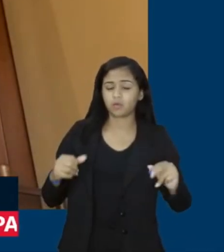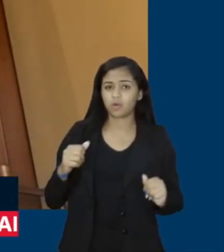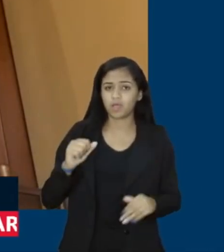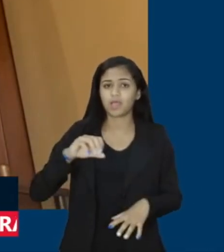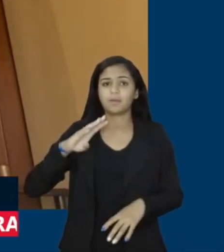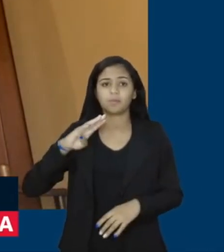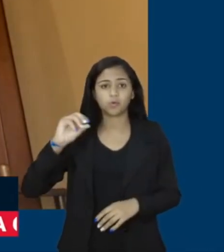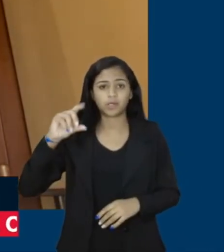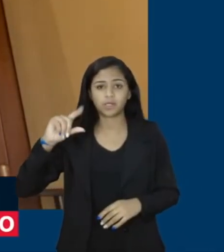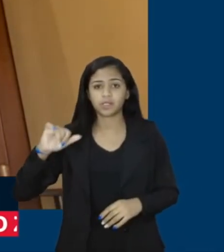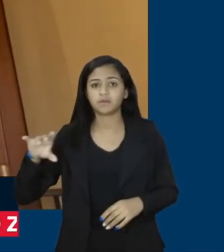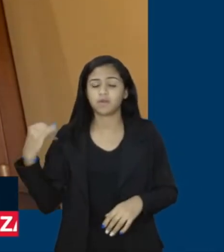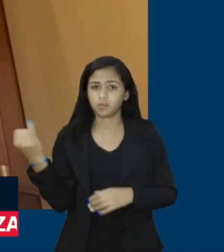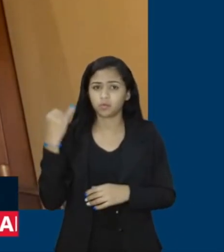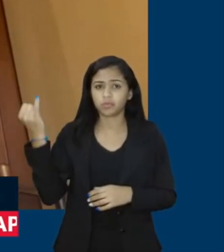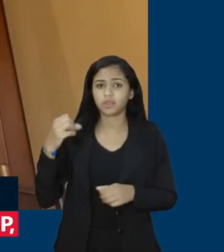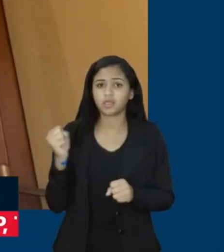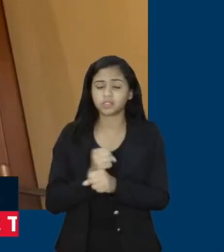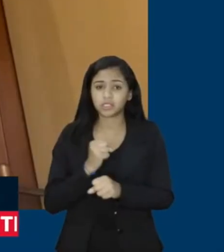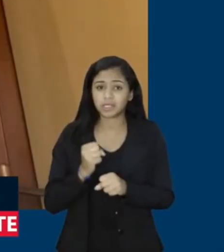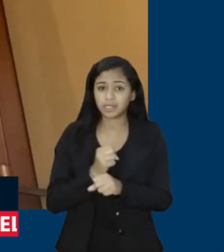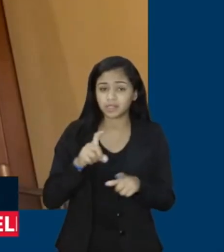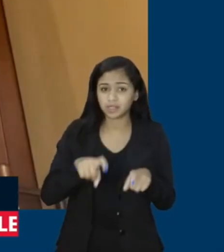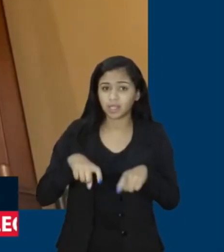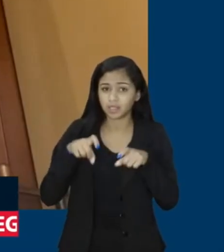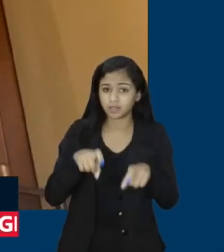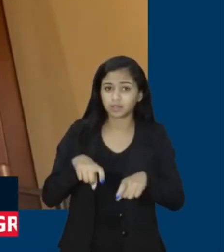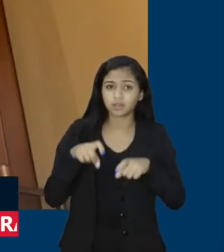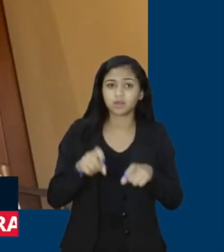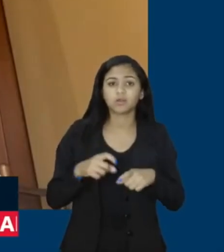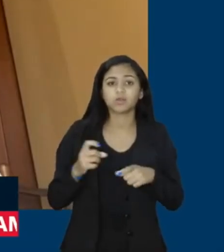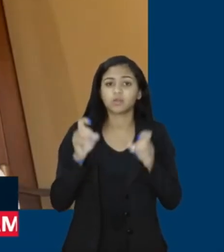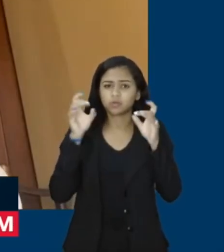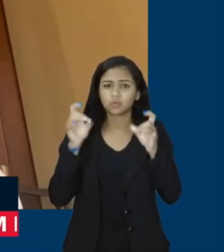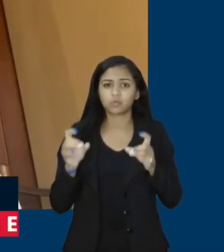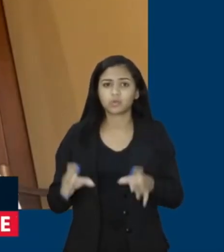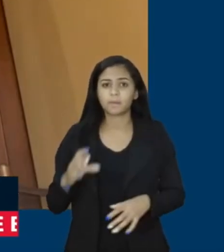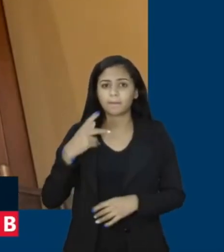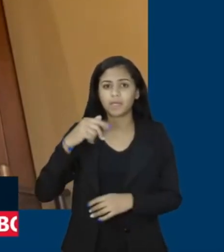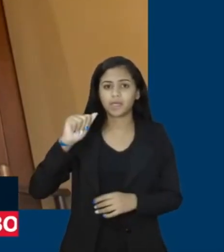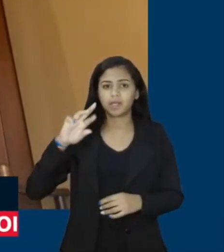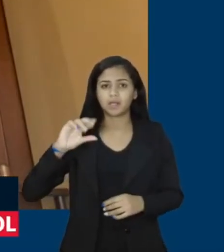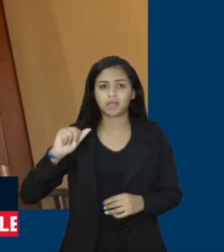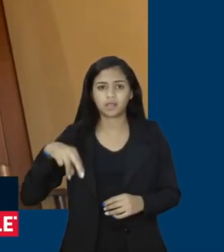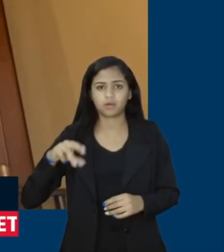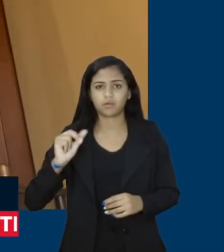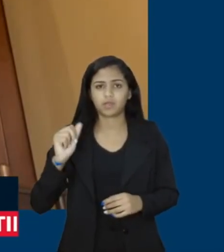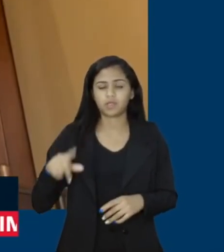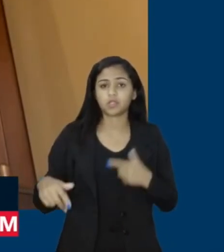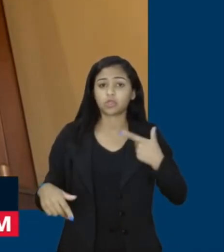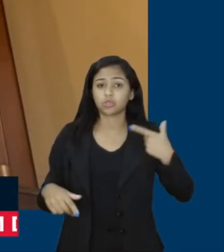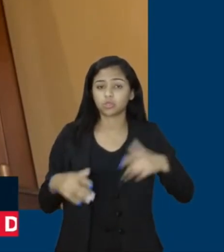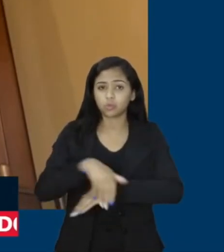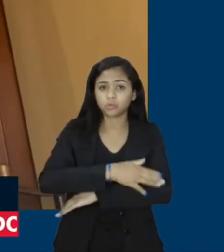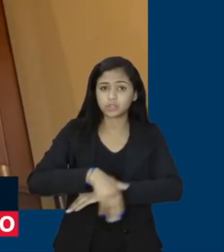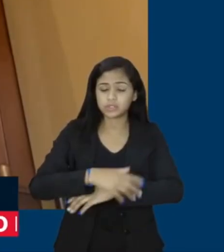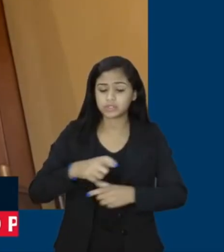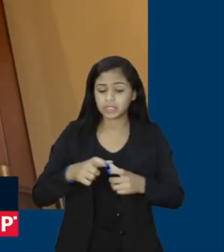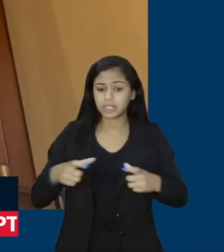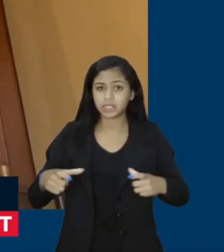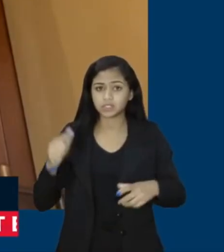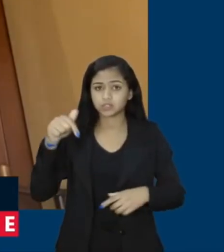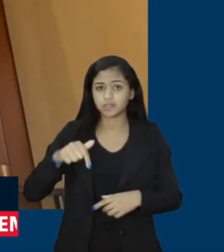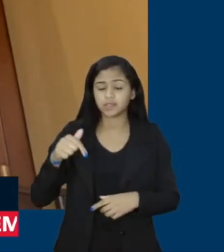escoamento, né, da produção agrícola até o porto de Paranaguá. Nós fizemos 2 trechos ainda no governo da